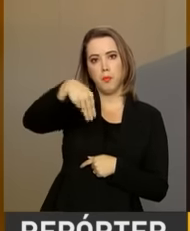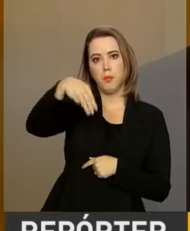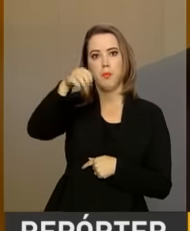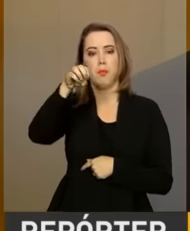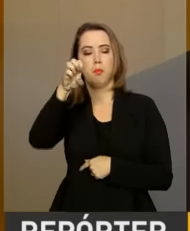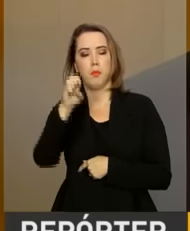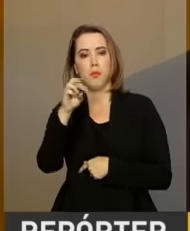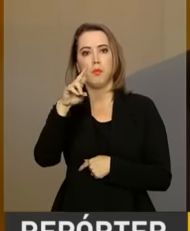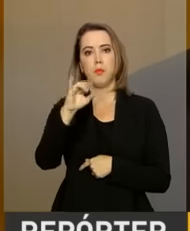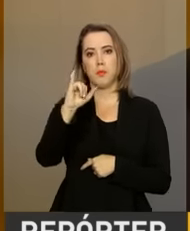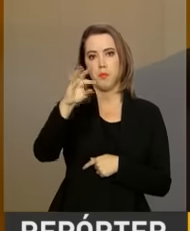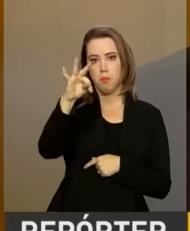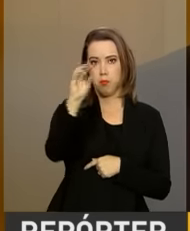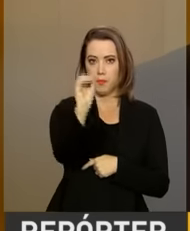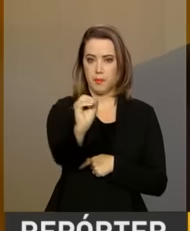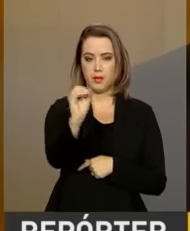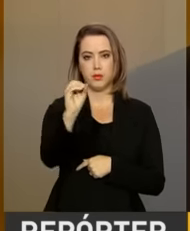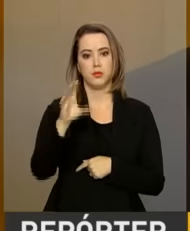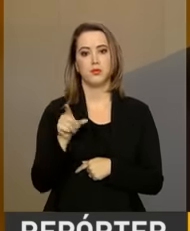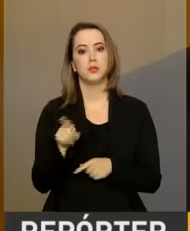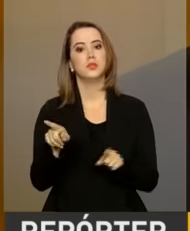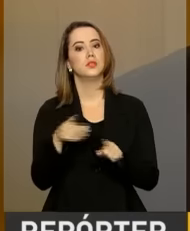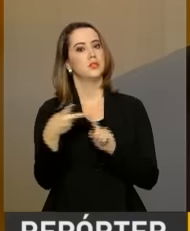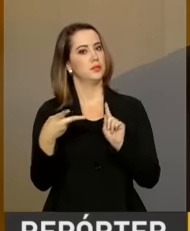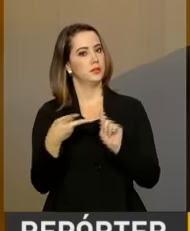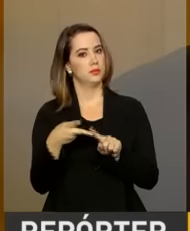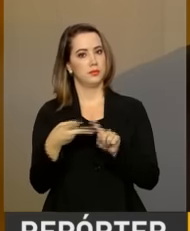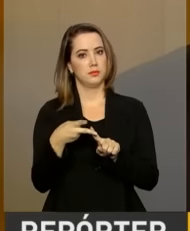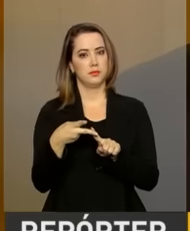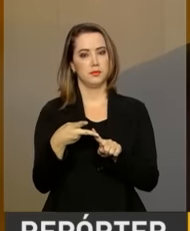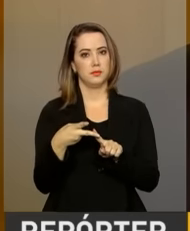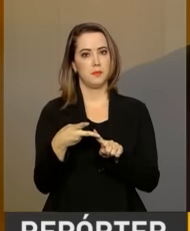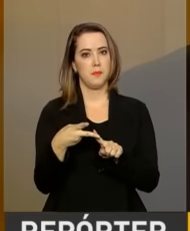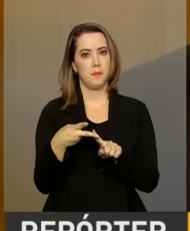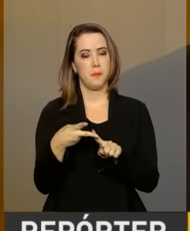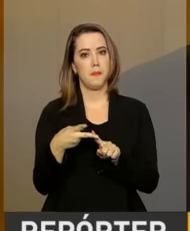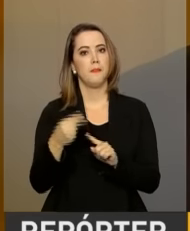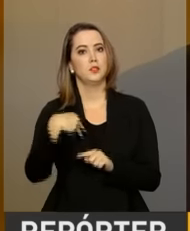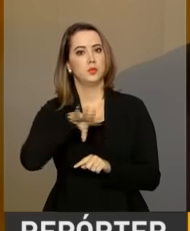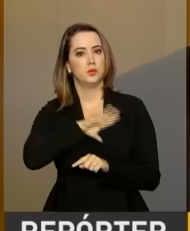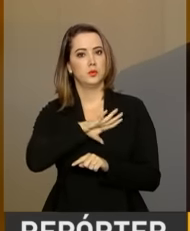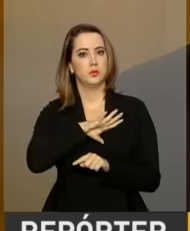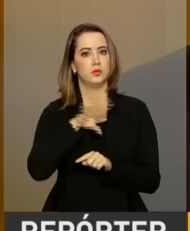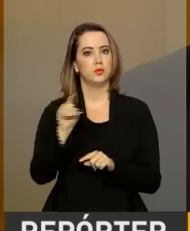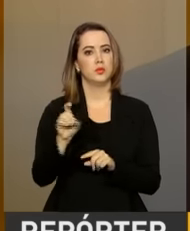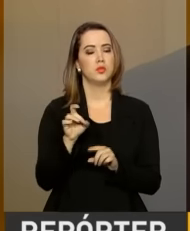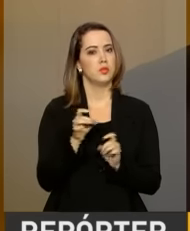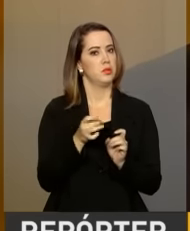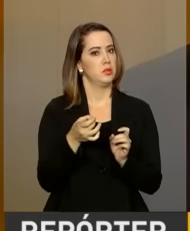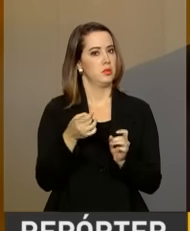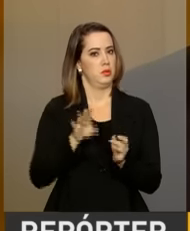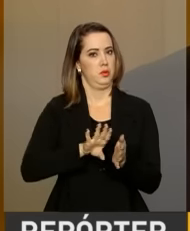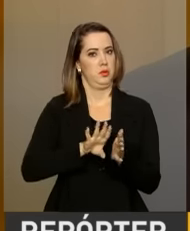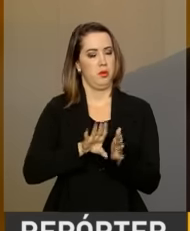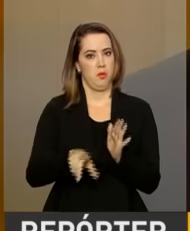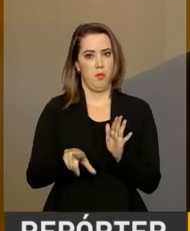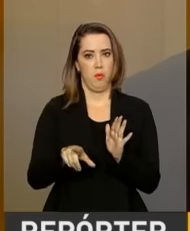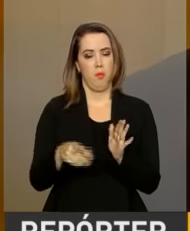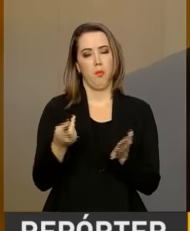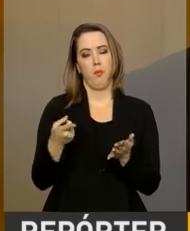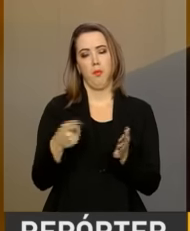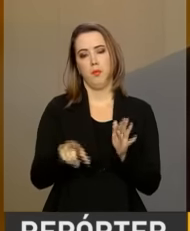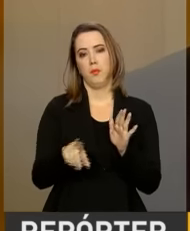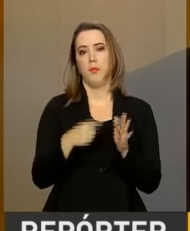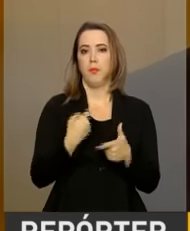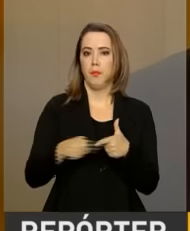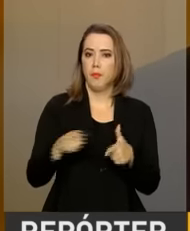superior Os oficiais Generais segundo lugar nós estamos derrogando uma ilegalidade porque decreto não